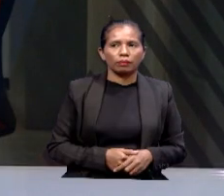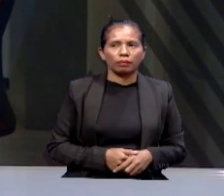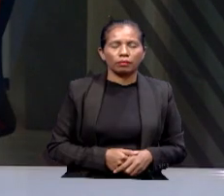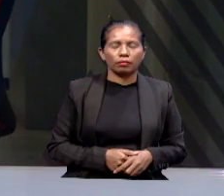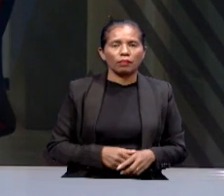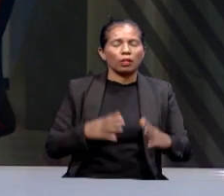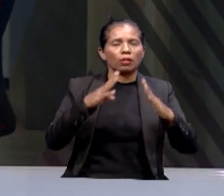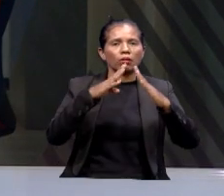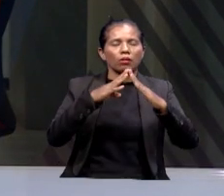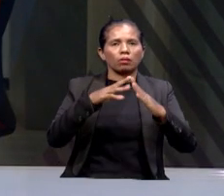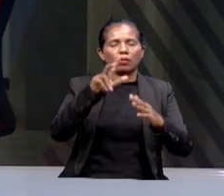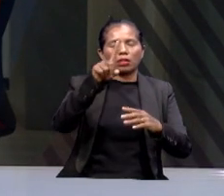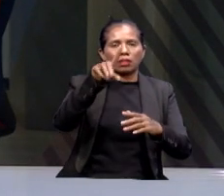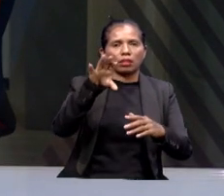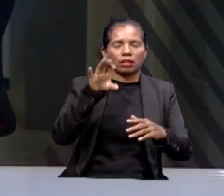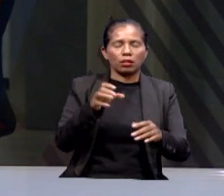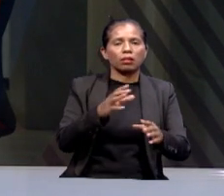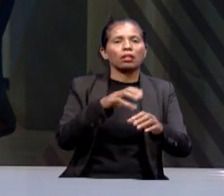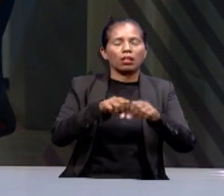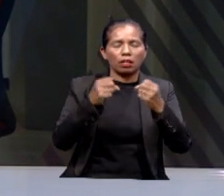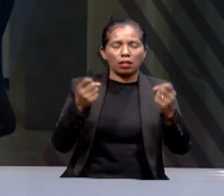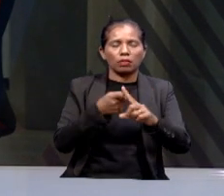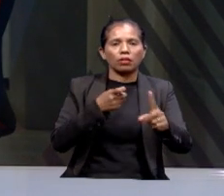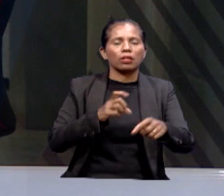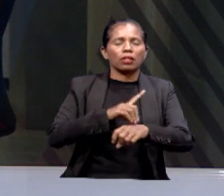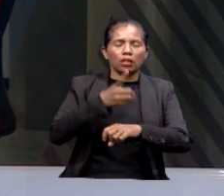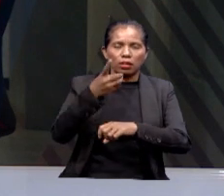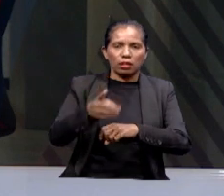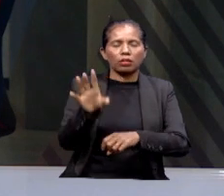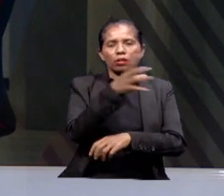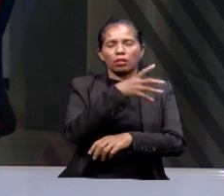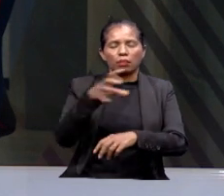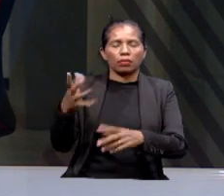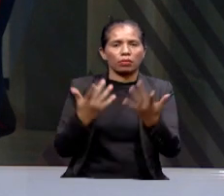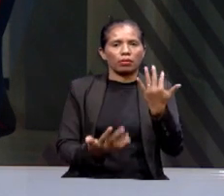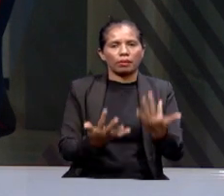Umato sida resting hetang estrago susi animbot inundasaun no incendio.